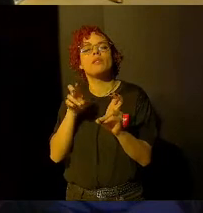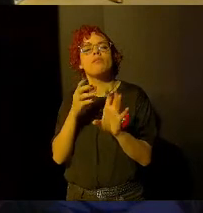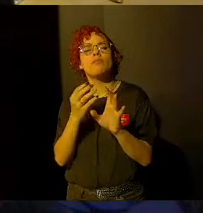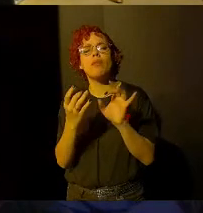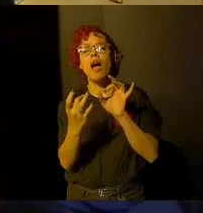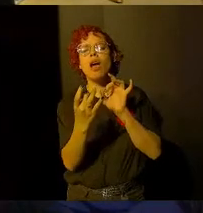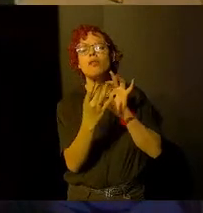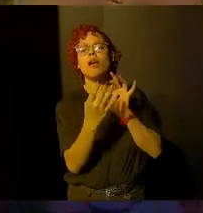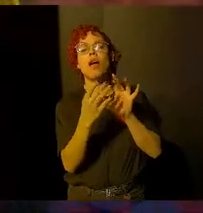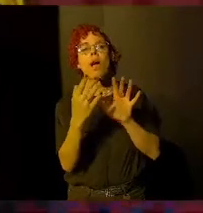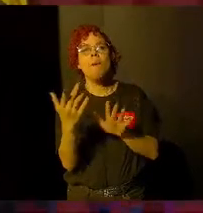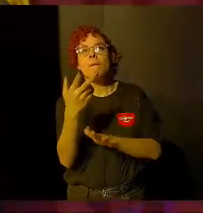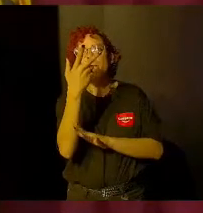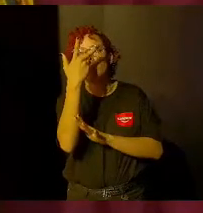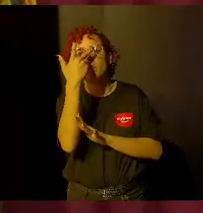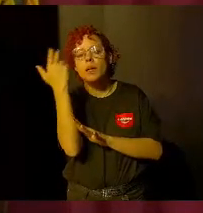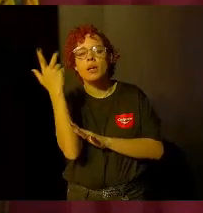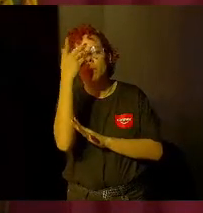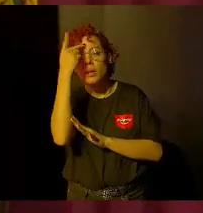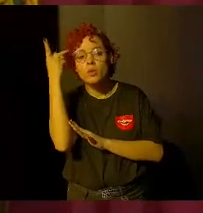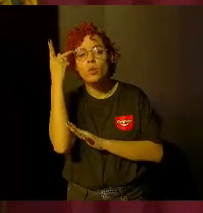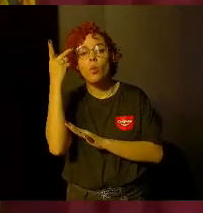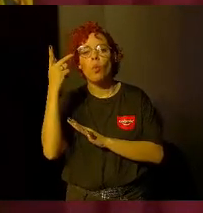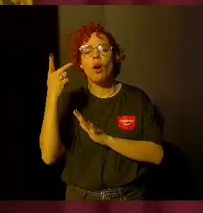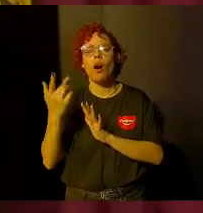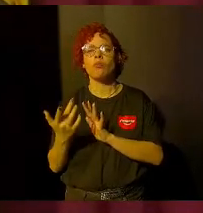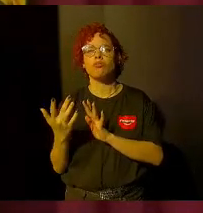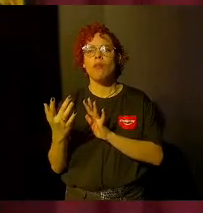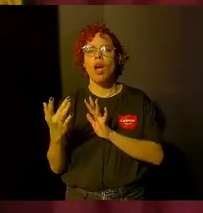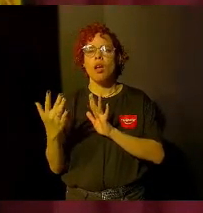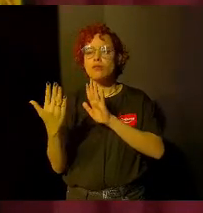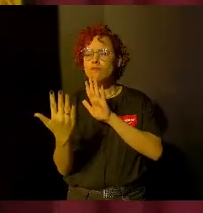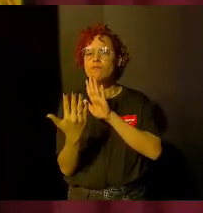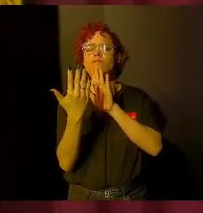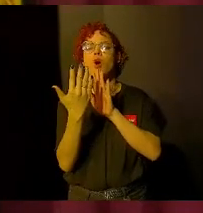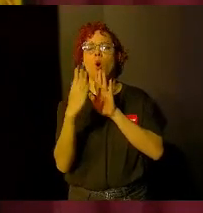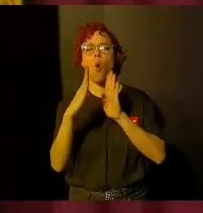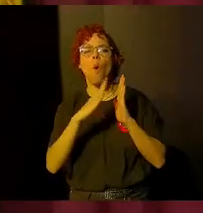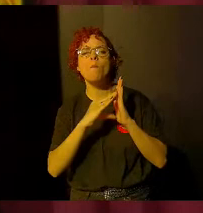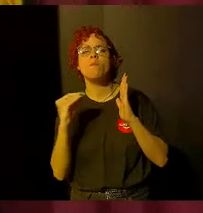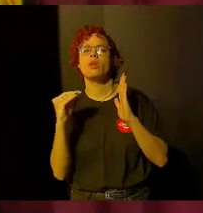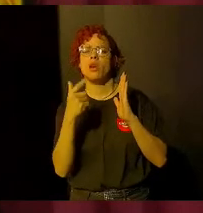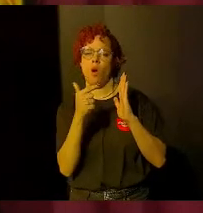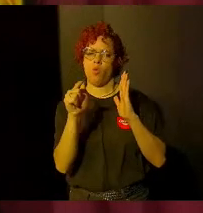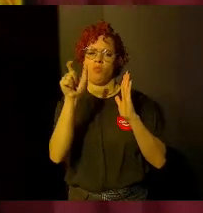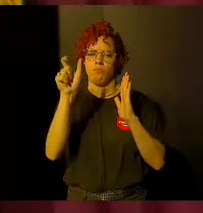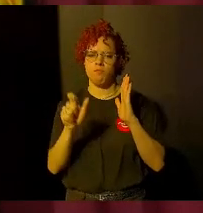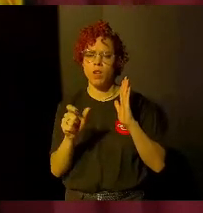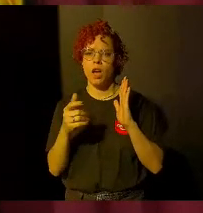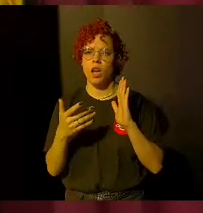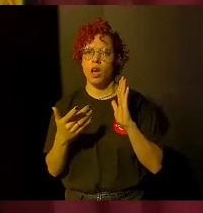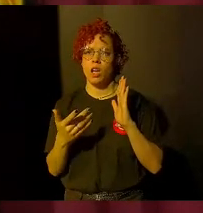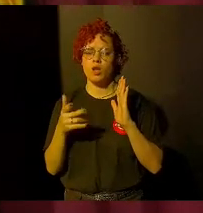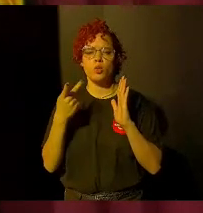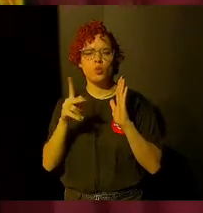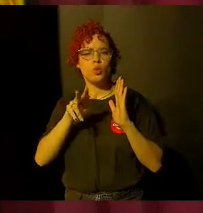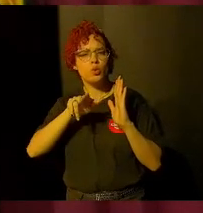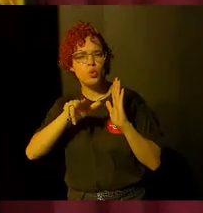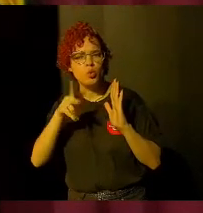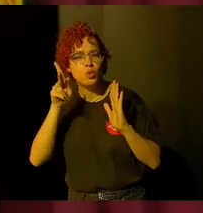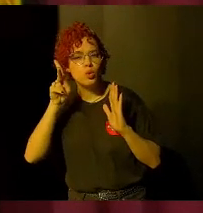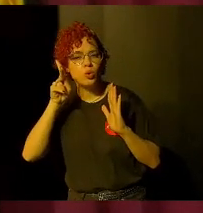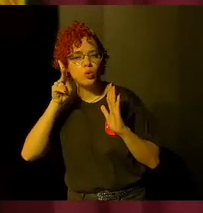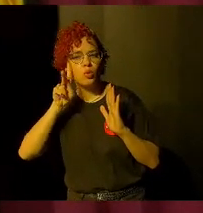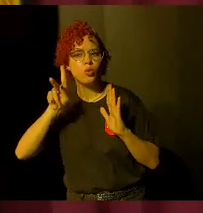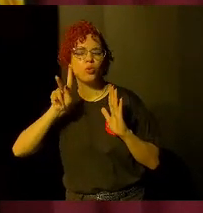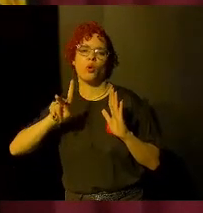espelhamento né do a sua vida quando seu irmão queria que você Contasse para a gente se você acha que